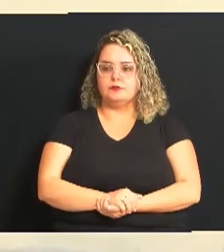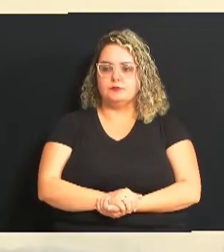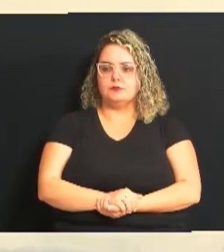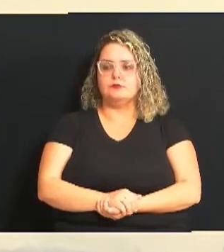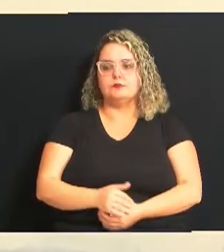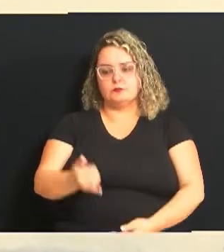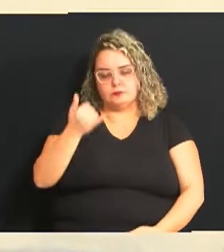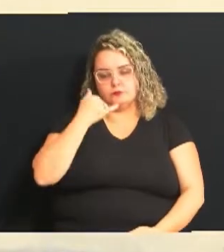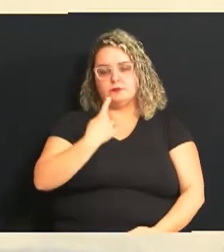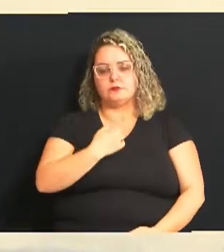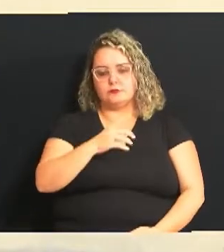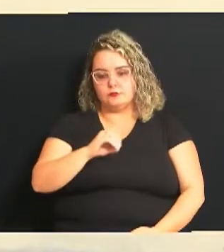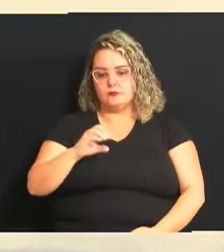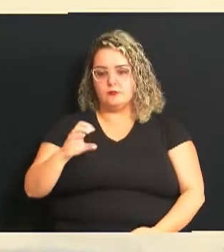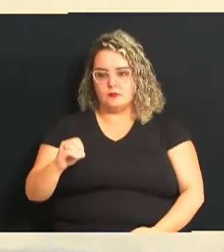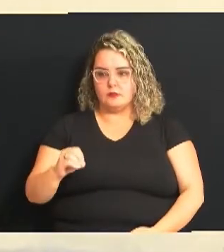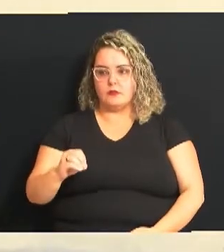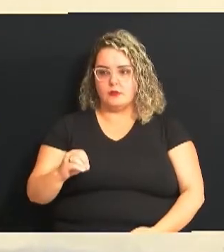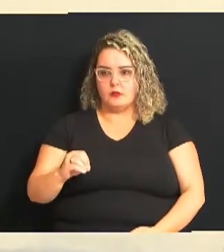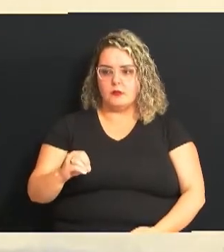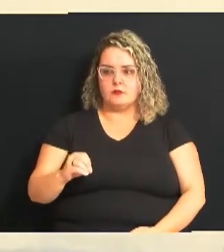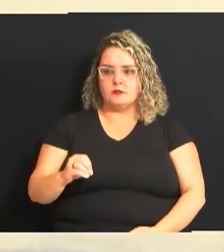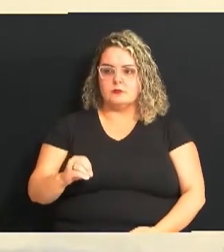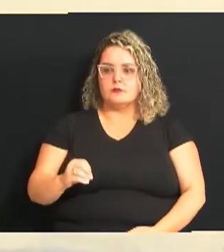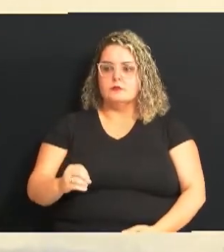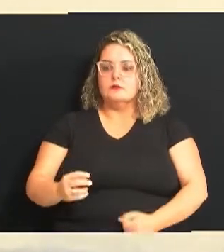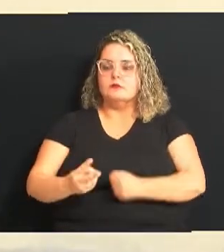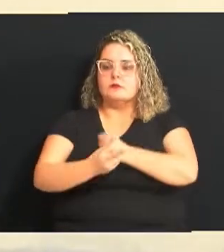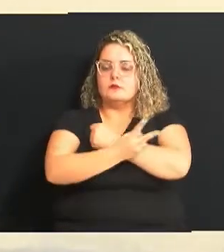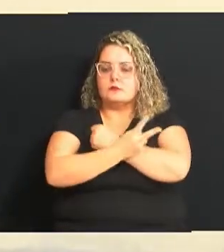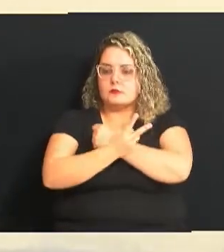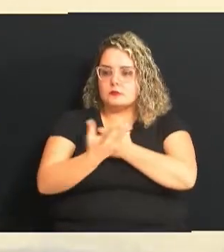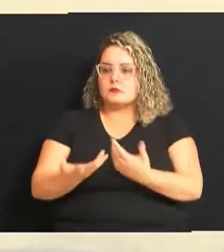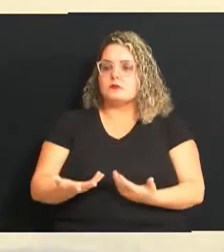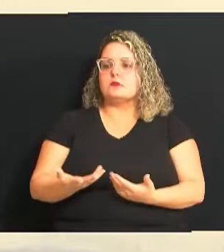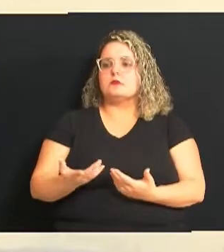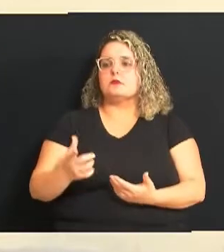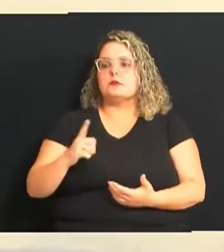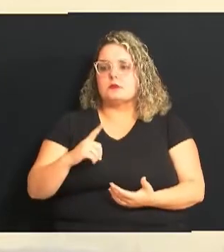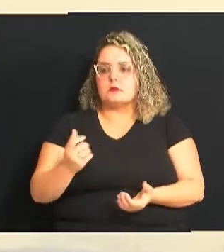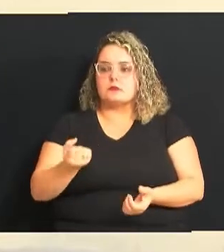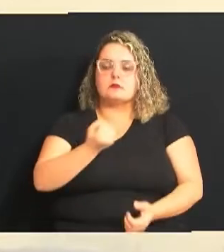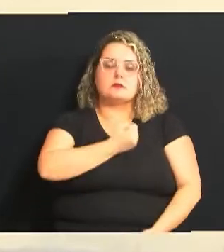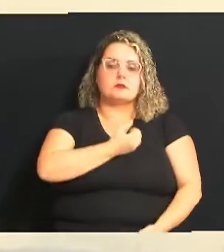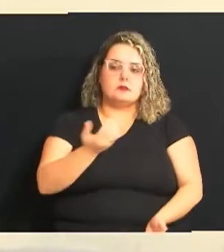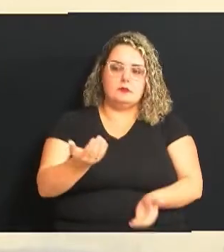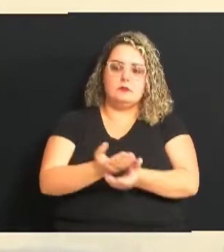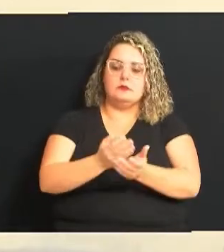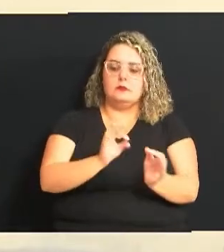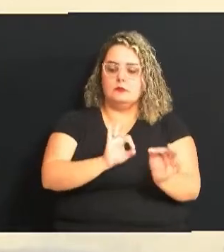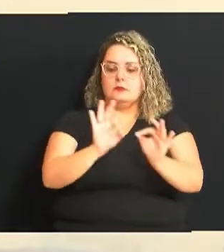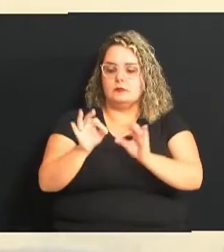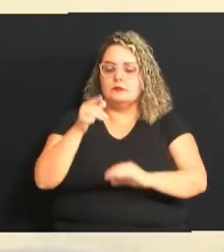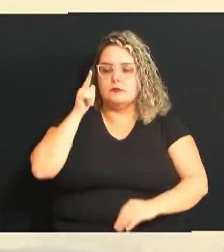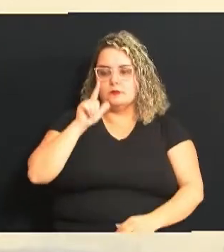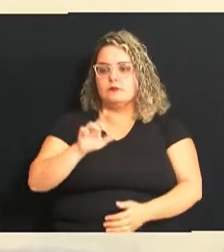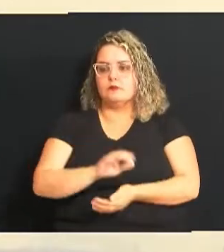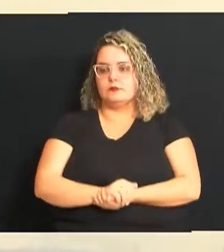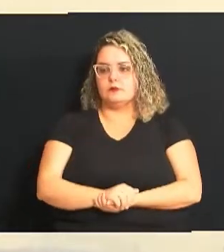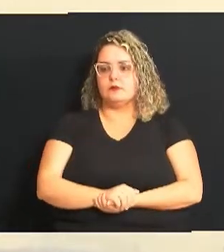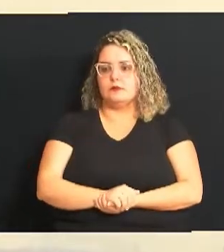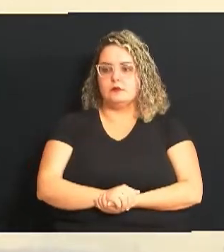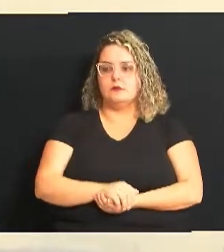100. Né, para resguardar efetivamente, porque vem um número de protocolo, a pessoa consegue acompanhar, é